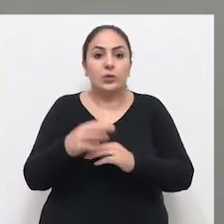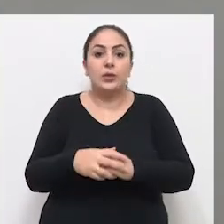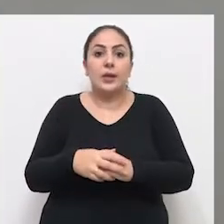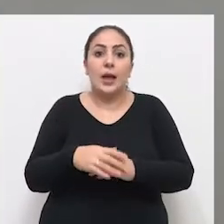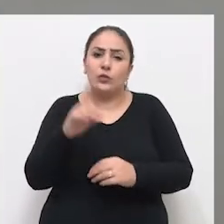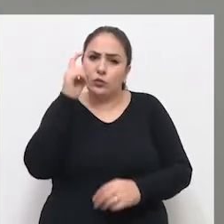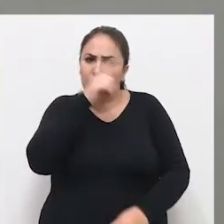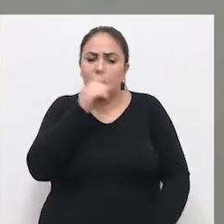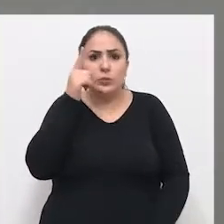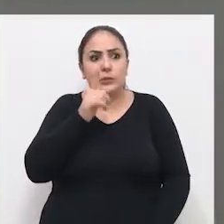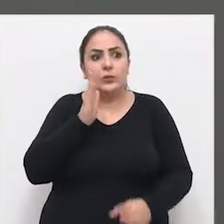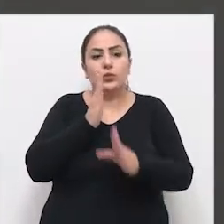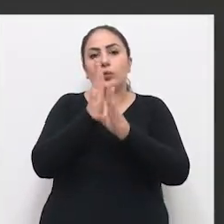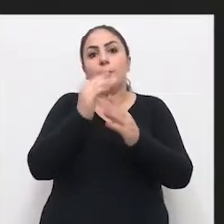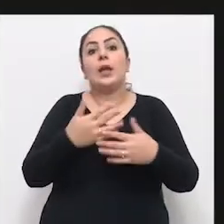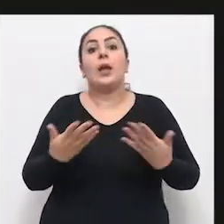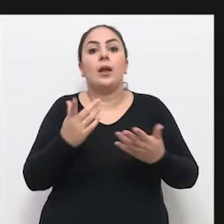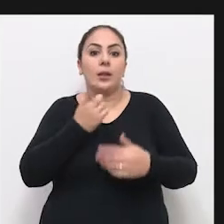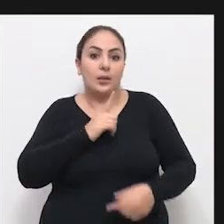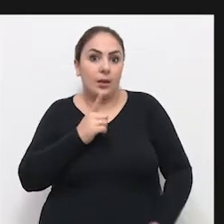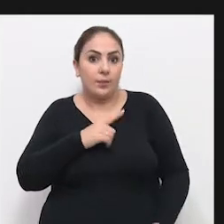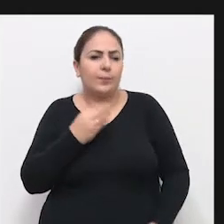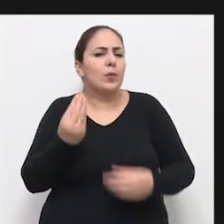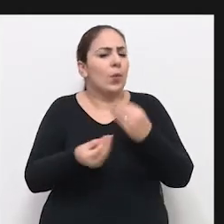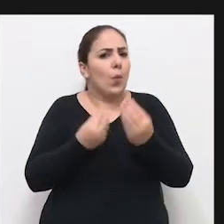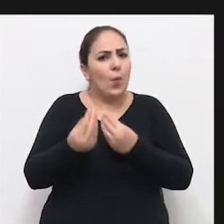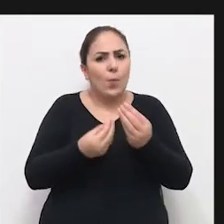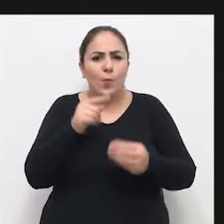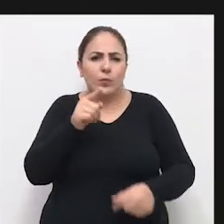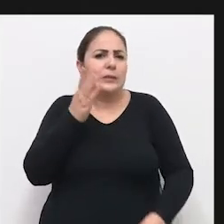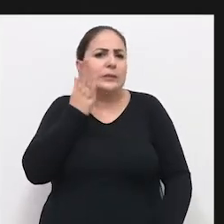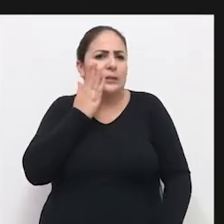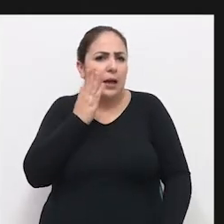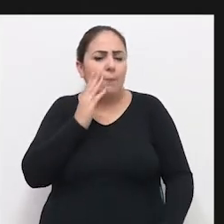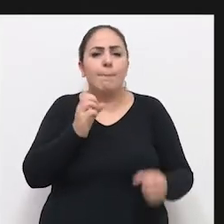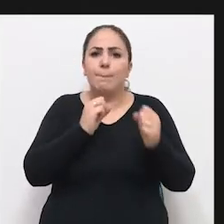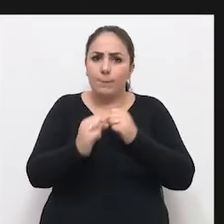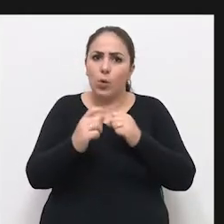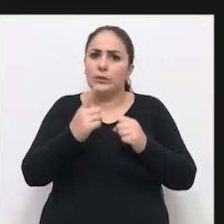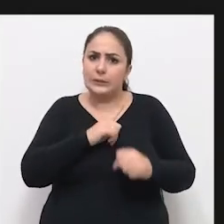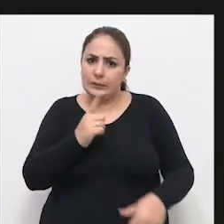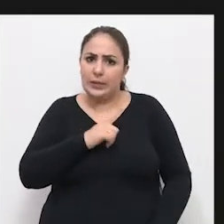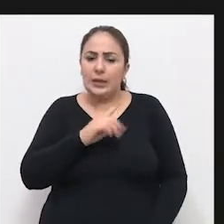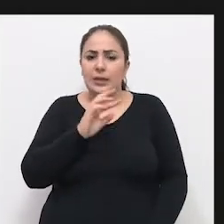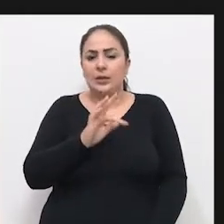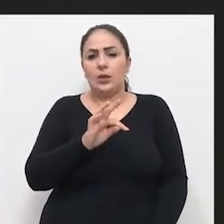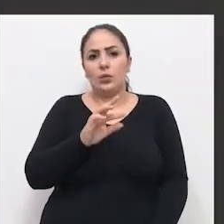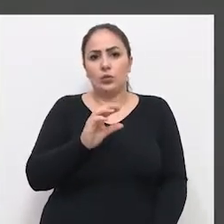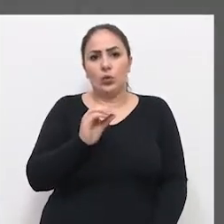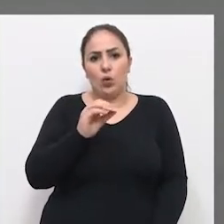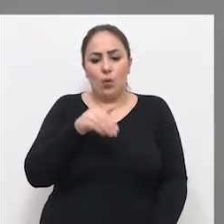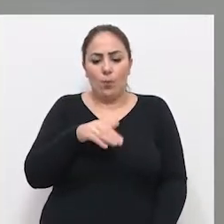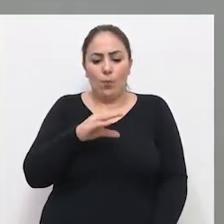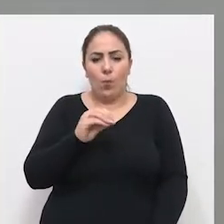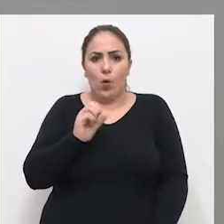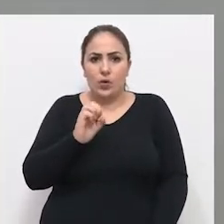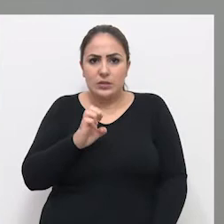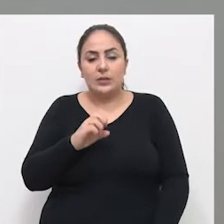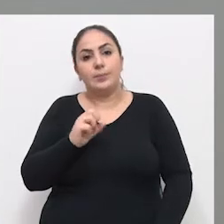gente descobrir quem é que tem. E como é que você sabe que pode ter uma trombose, né, para procurar